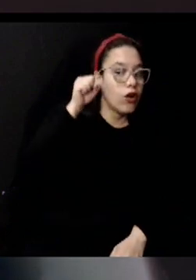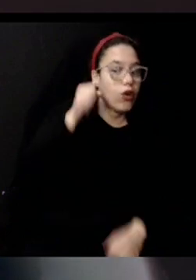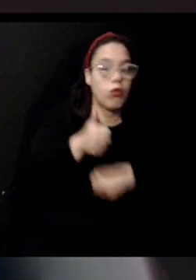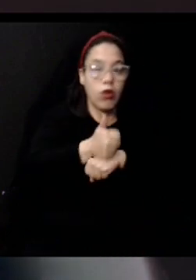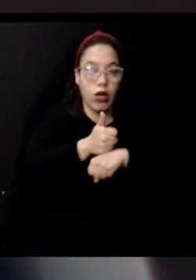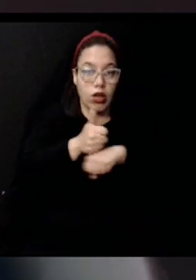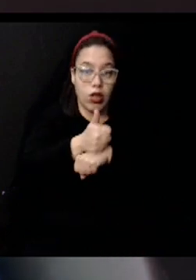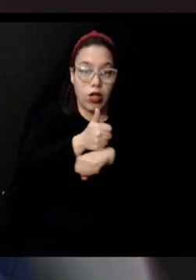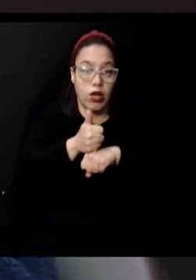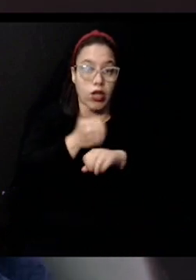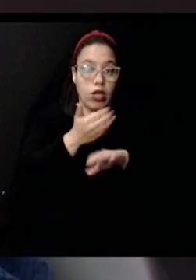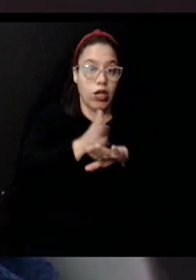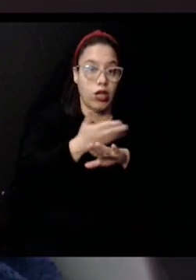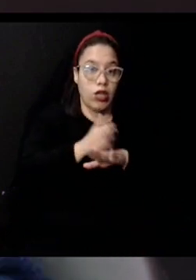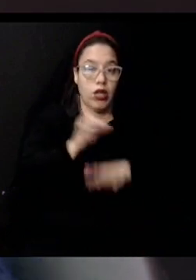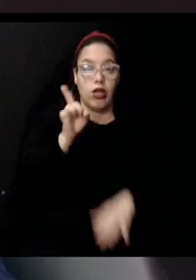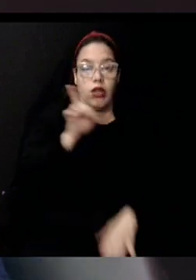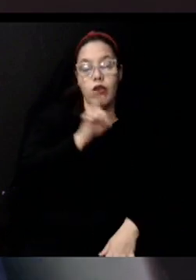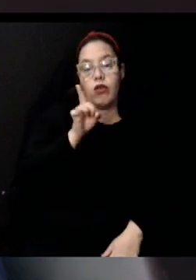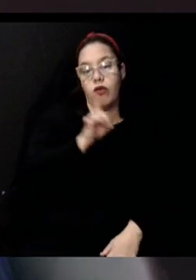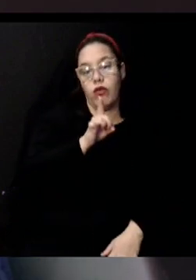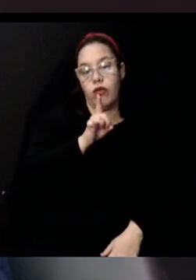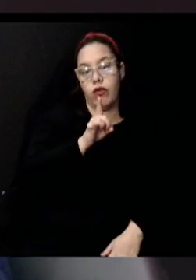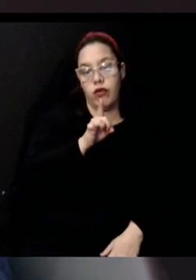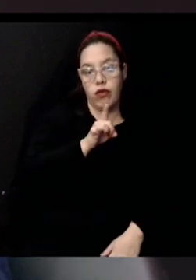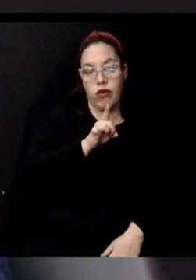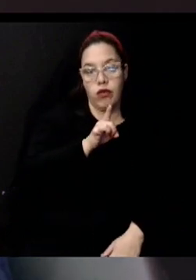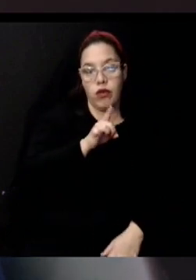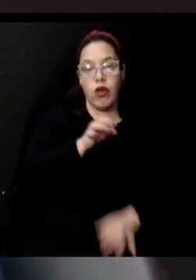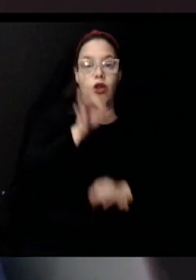para não te, julgar.